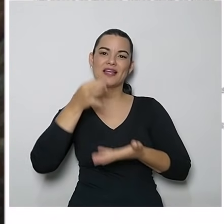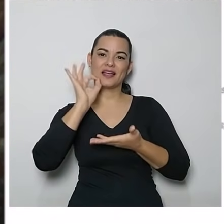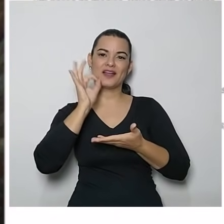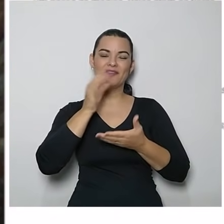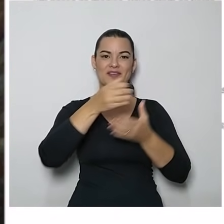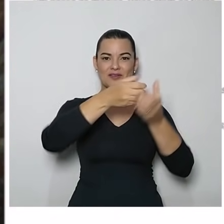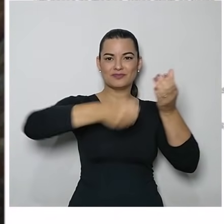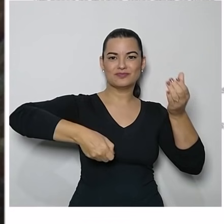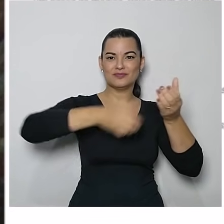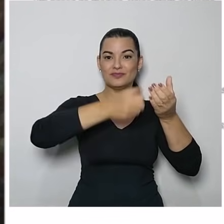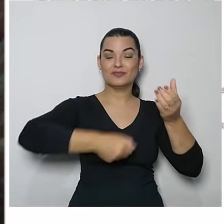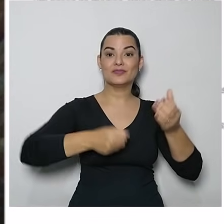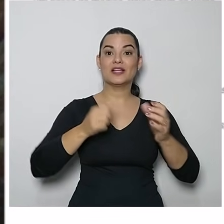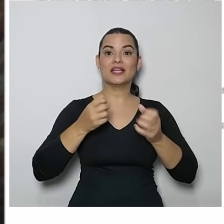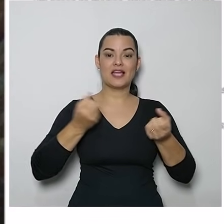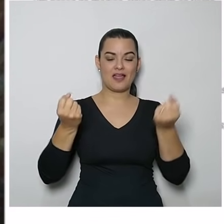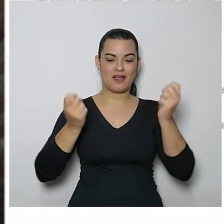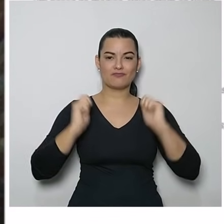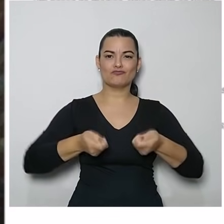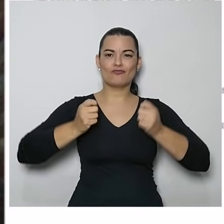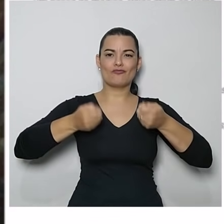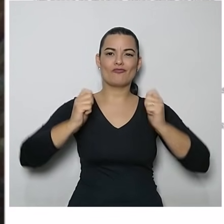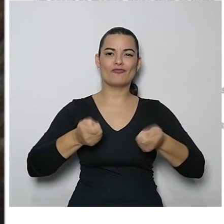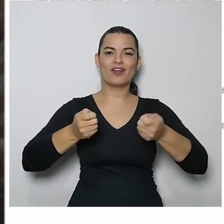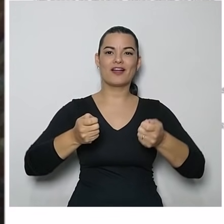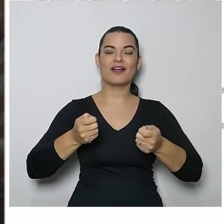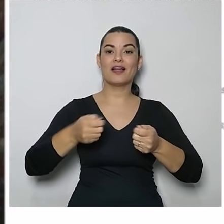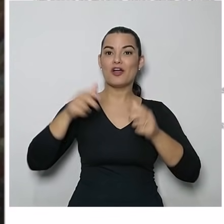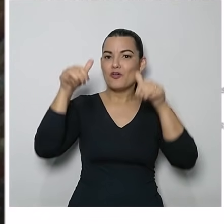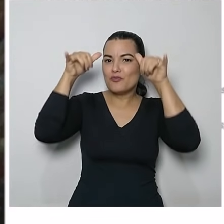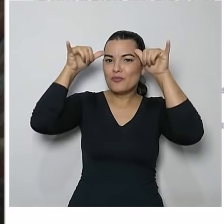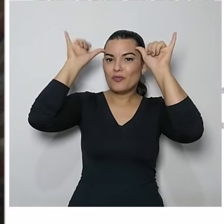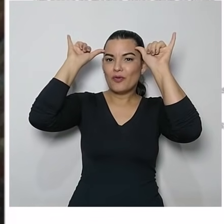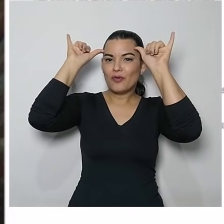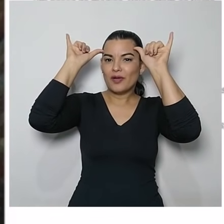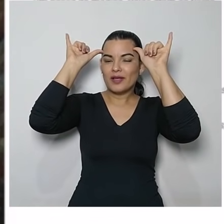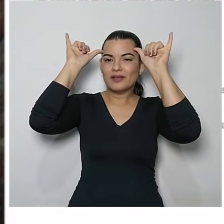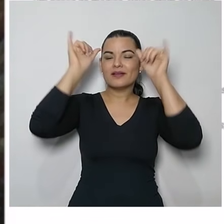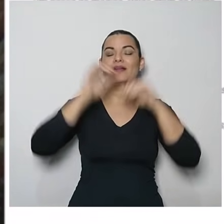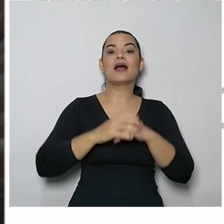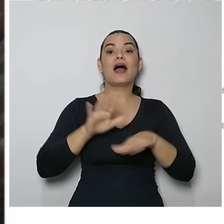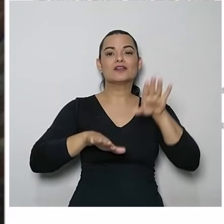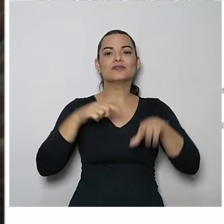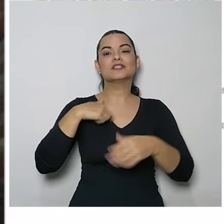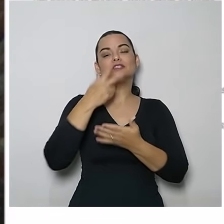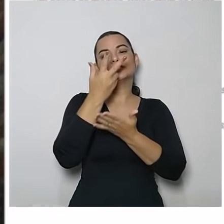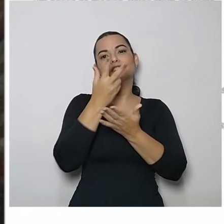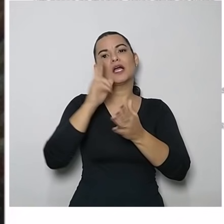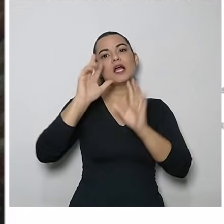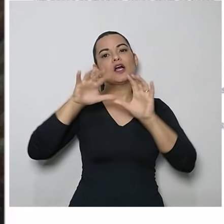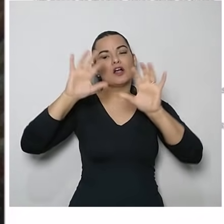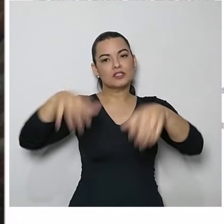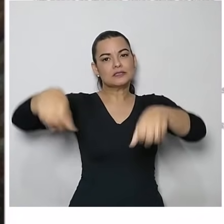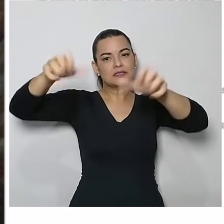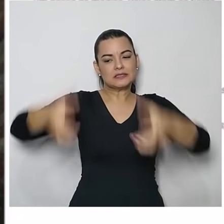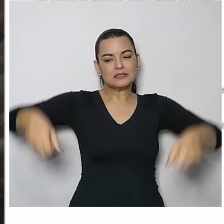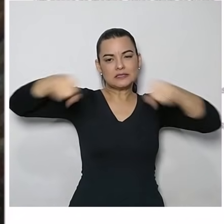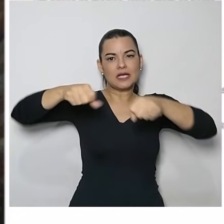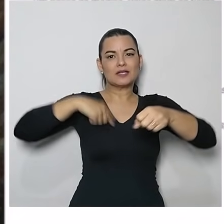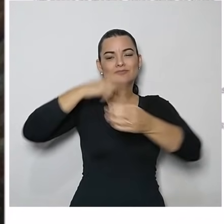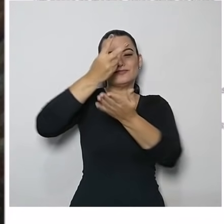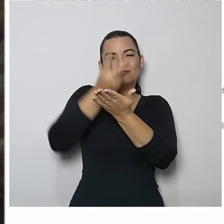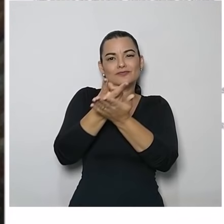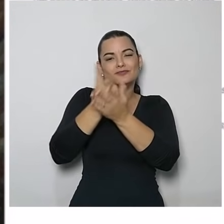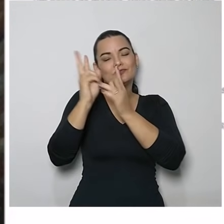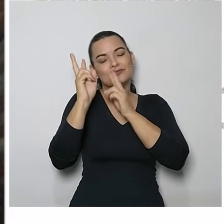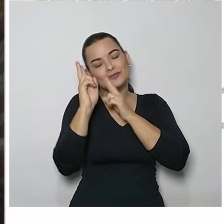transportando as sacas da colheita. Quantas vezes adormecíamos sobre as sacas. A luz do sol parecia mais forte,